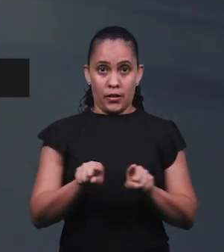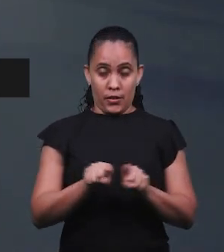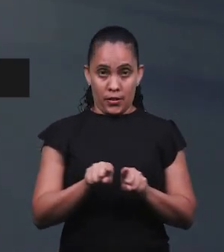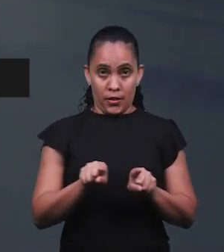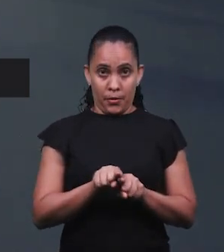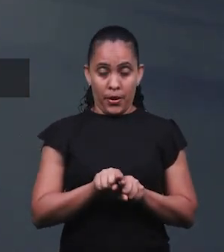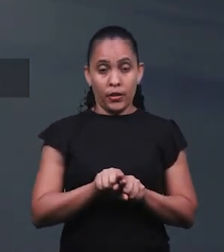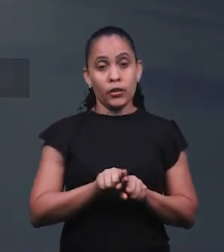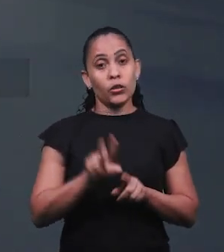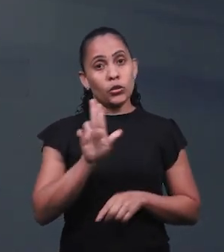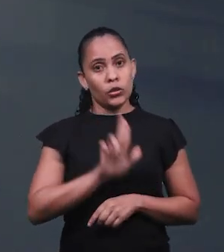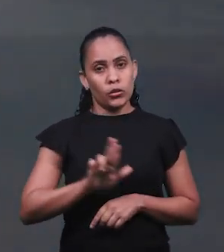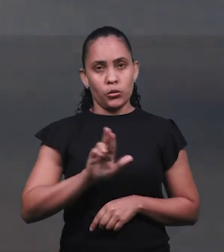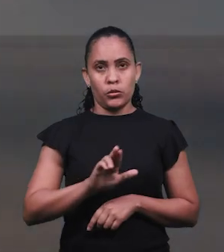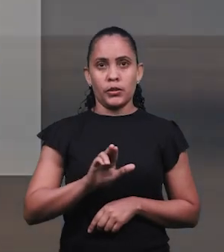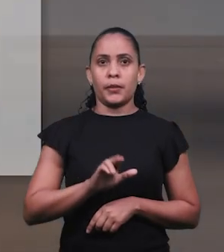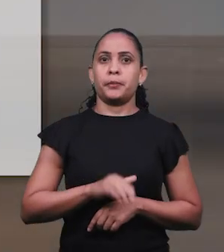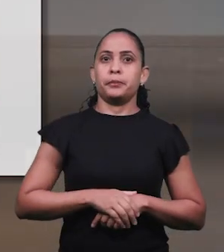de silicone,